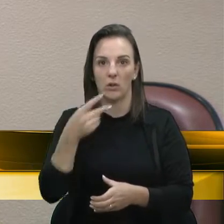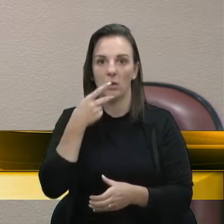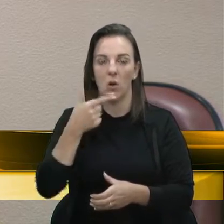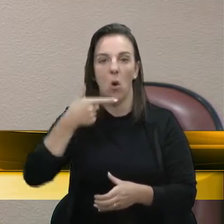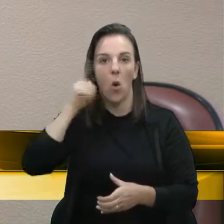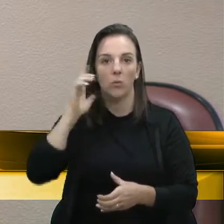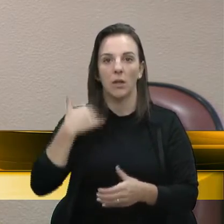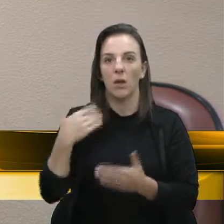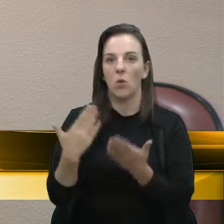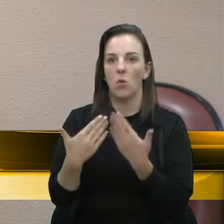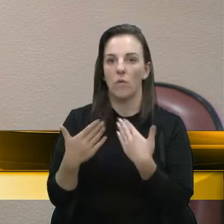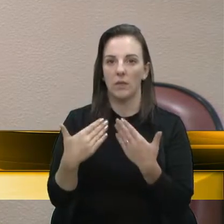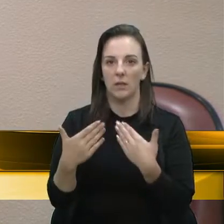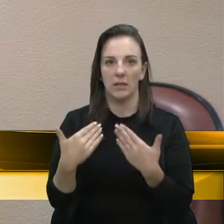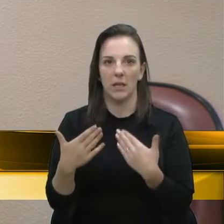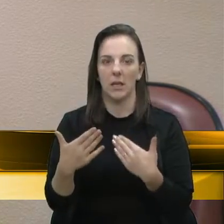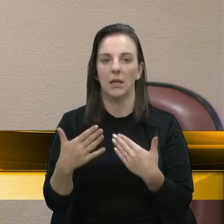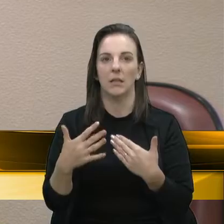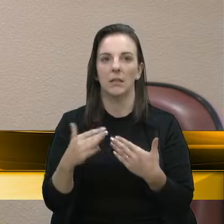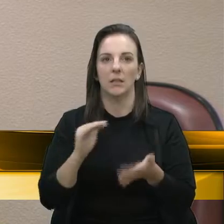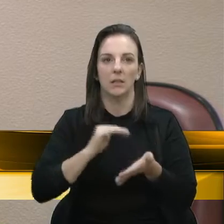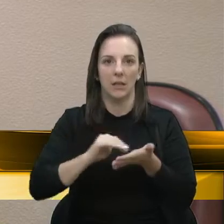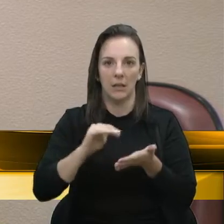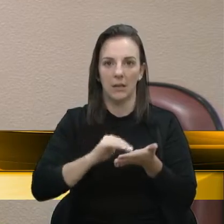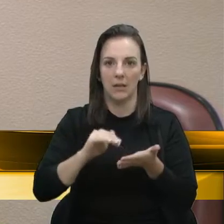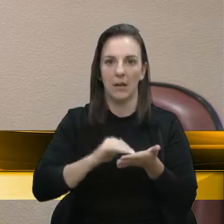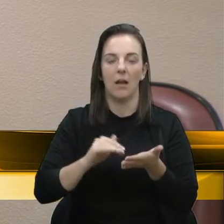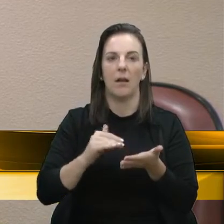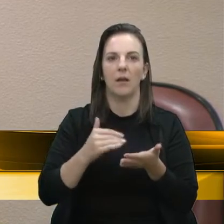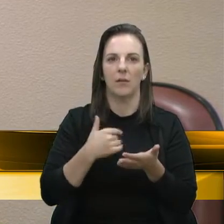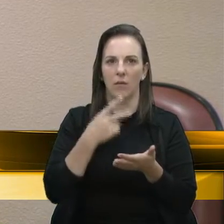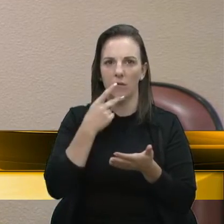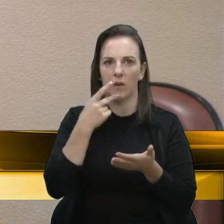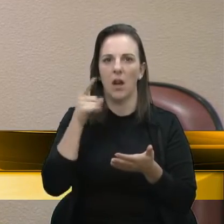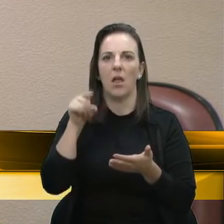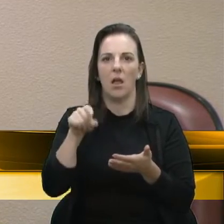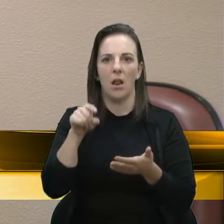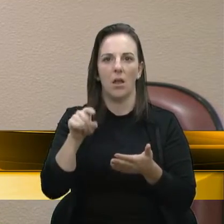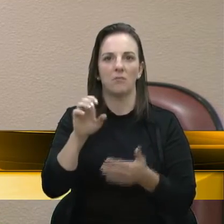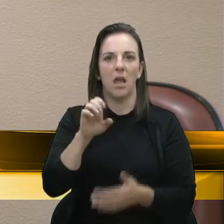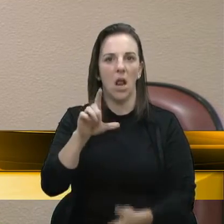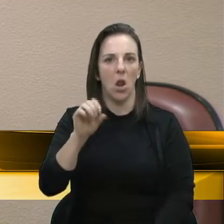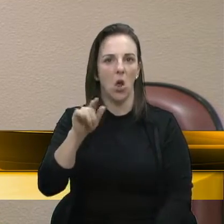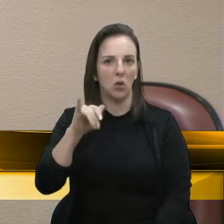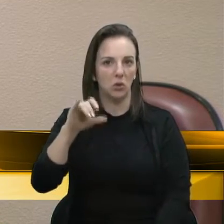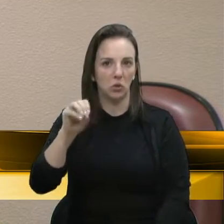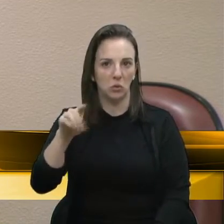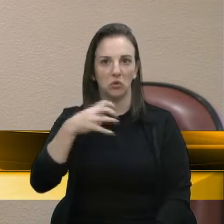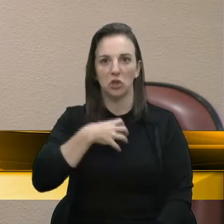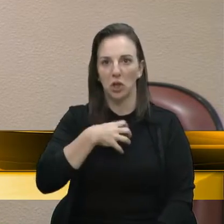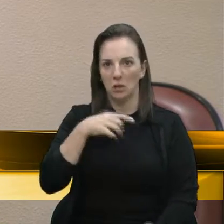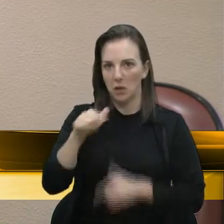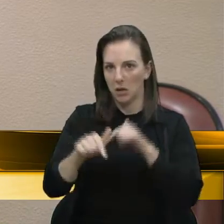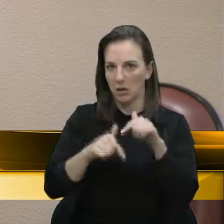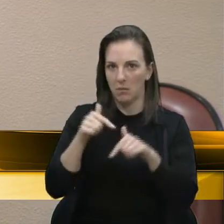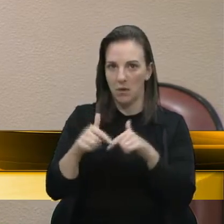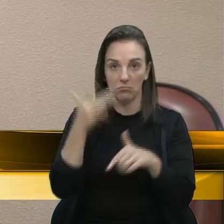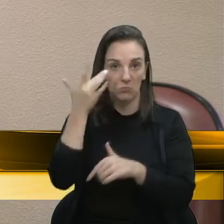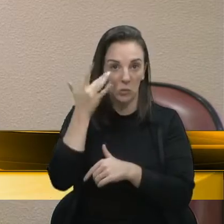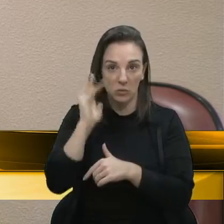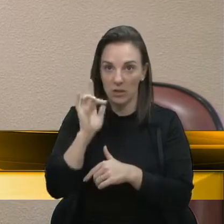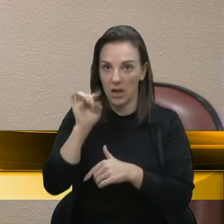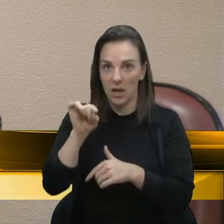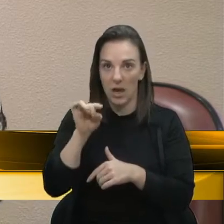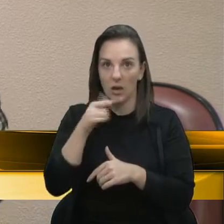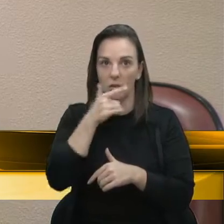eu me somo aos elogios pela forma de trabalho que ela tem. Eu não sei se ela está conseguindo descansar